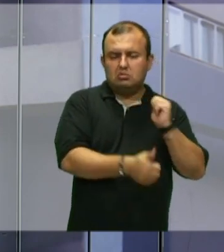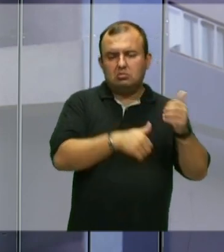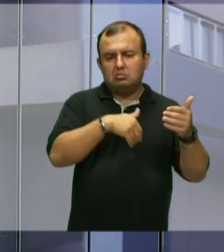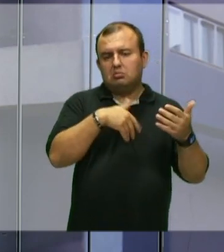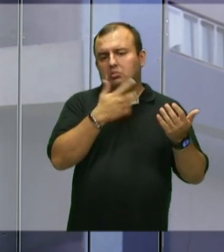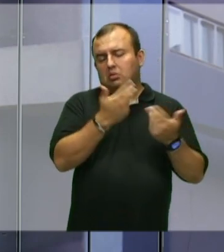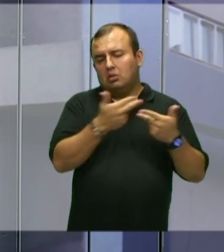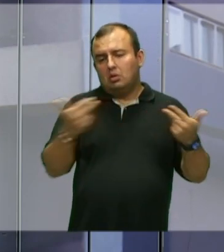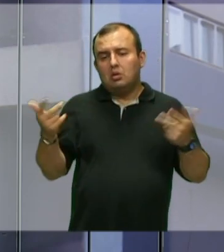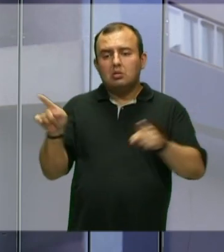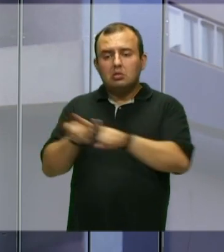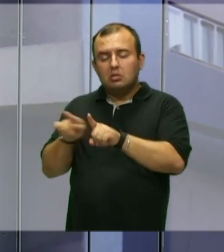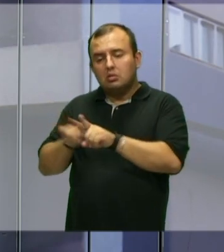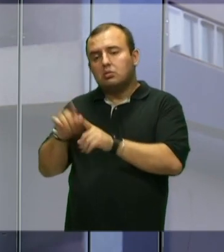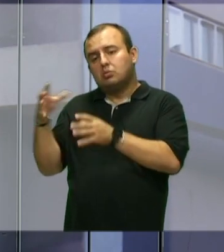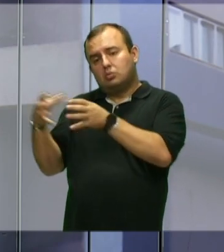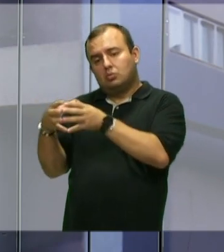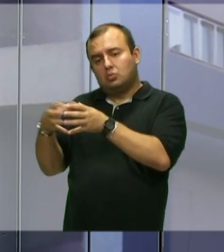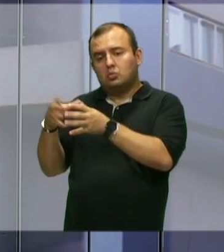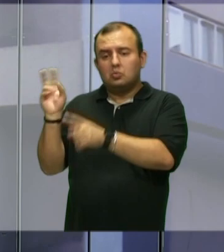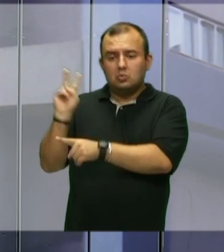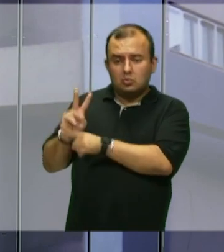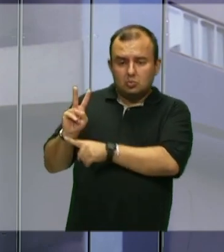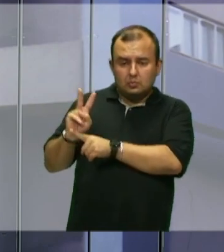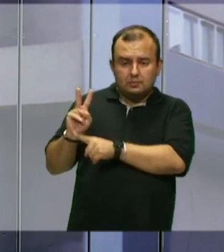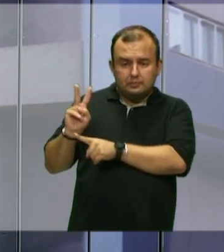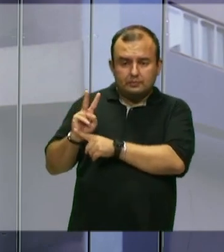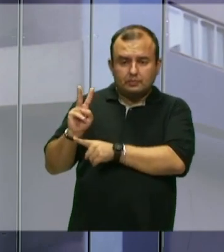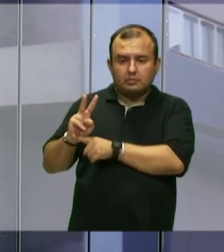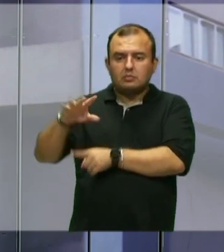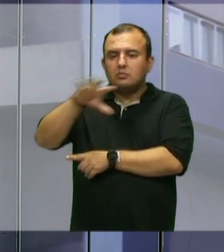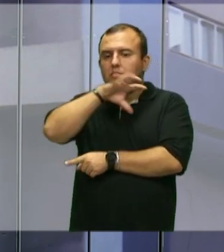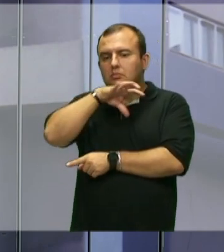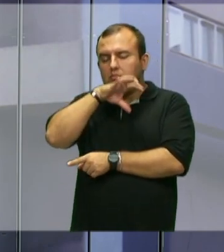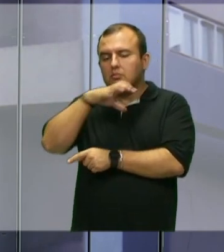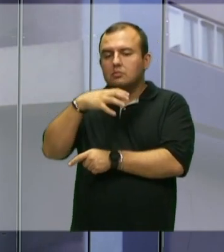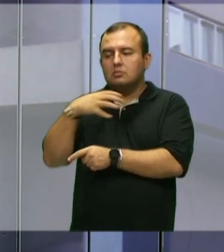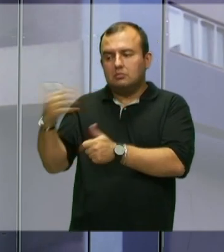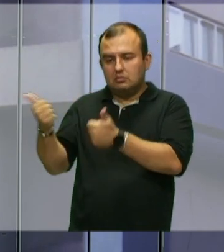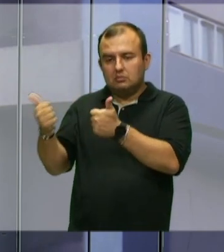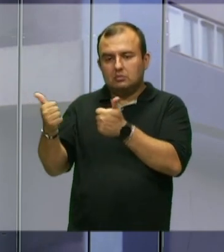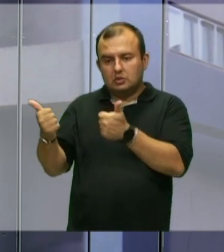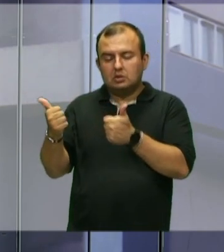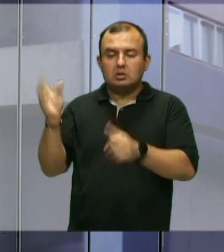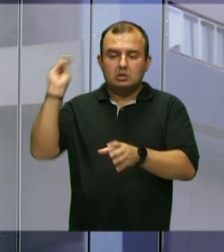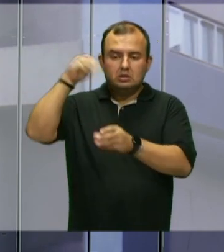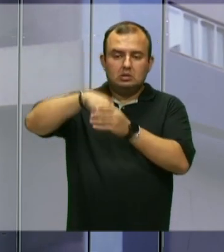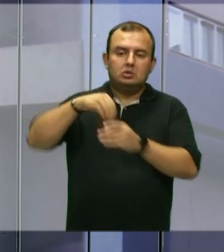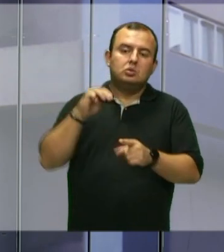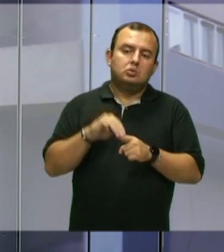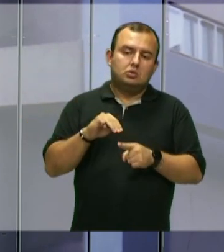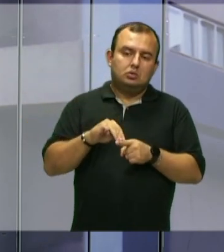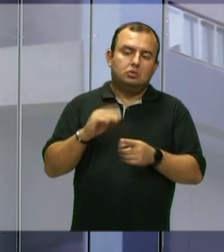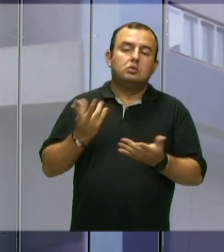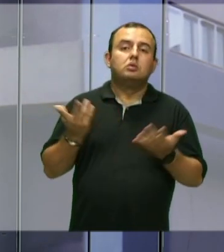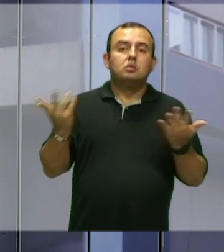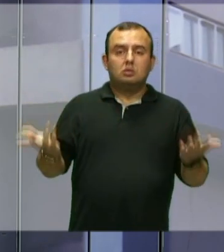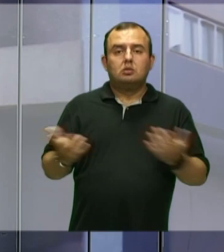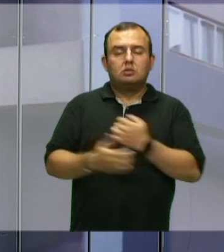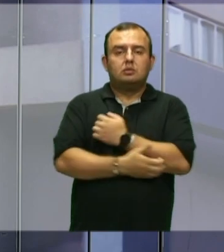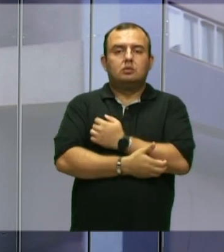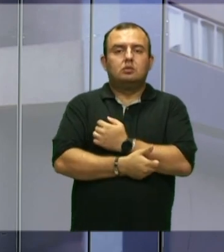o pessoal que preserva o bem-estar dos animais dentro do município. Então